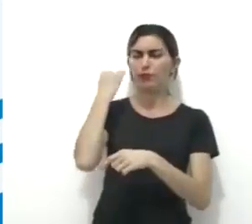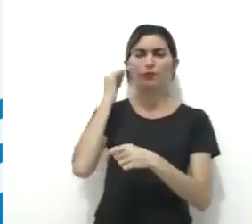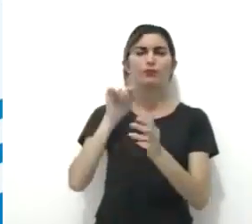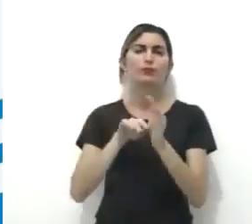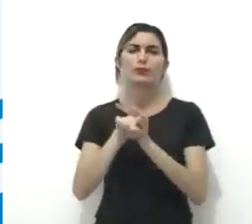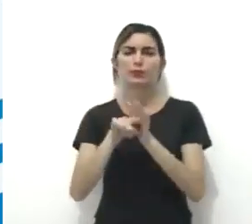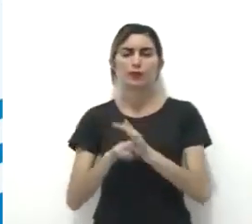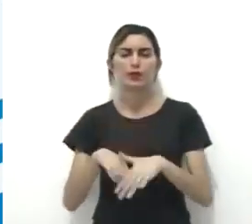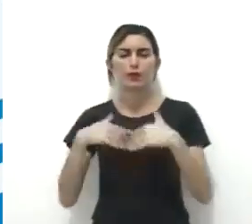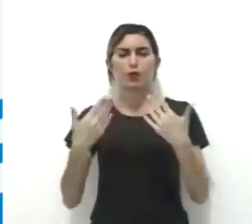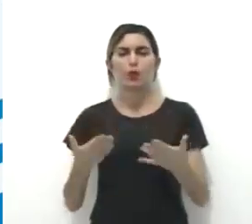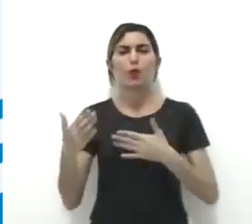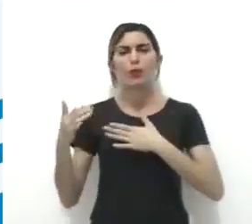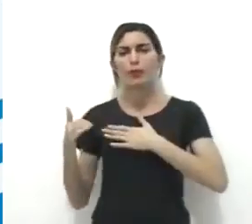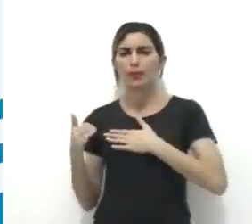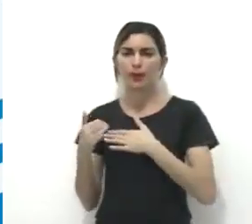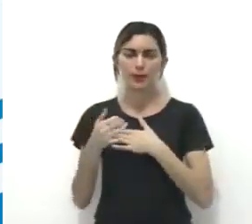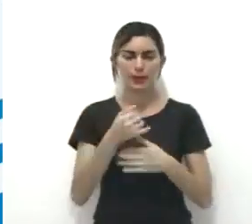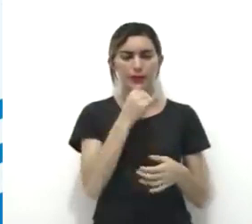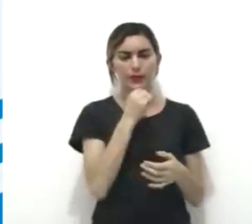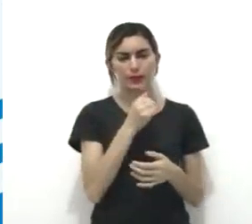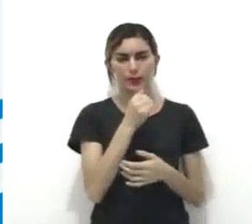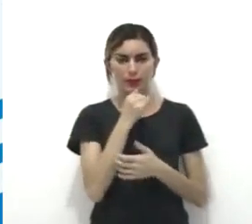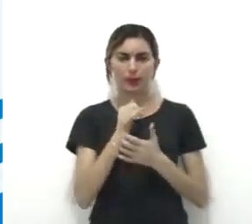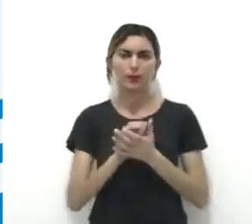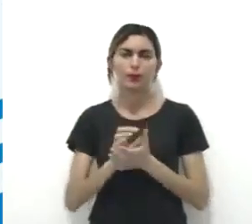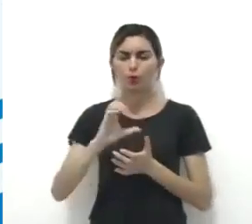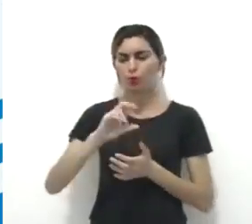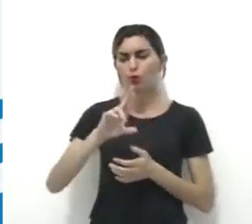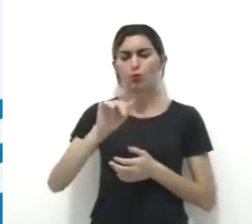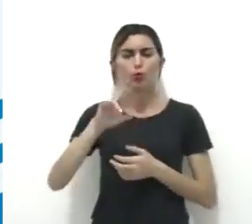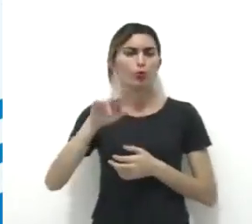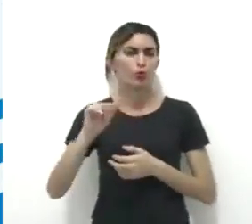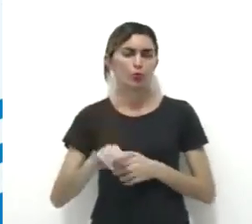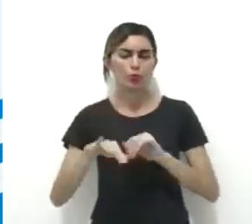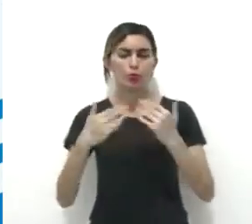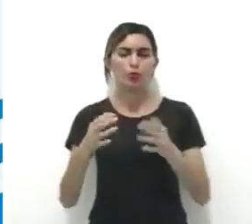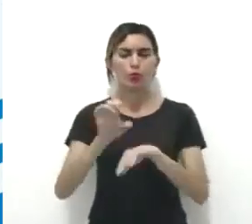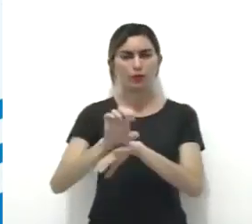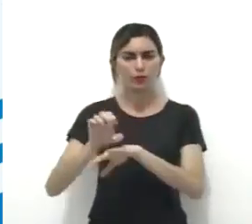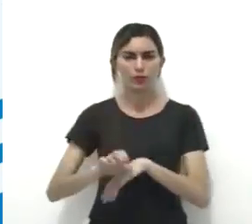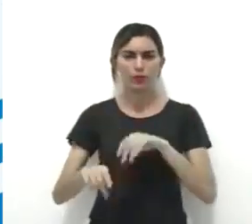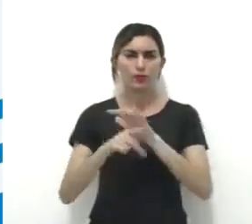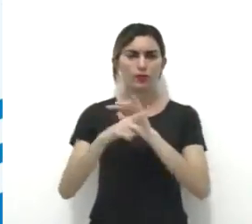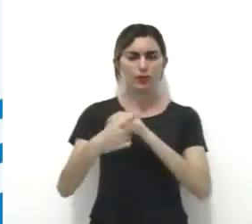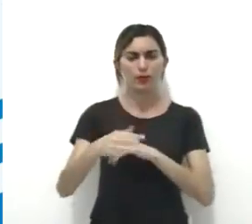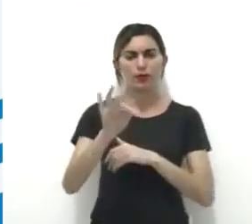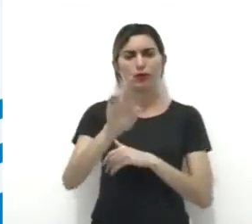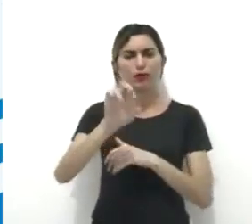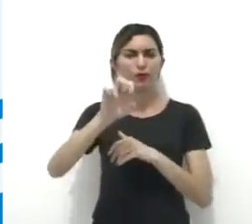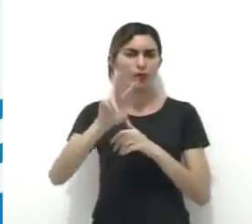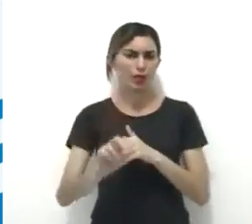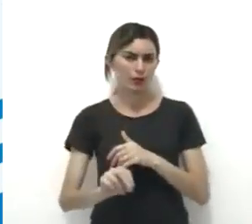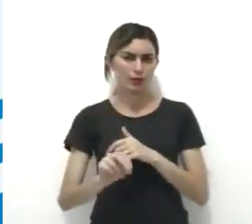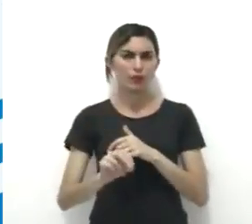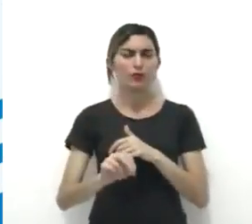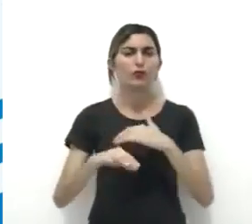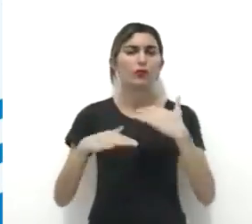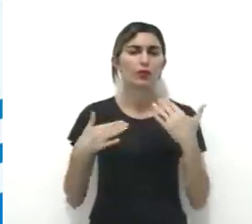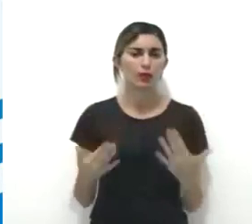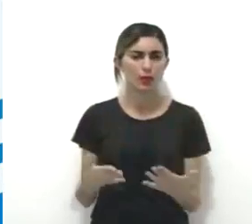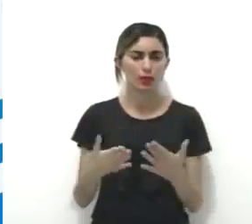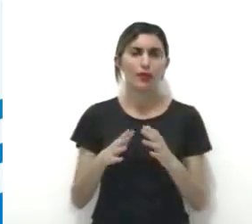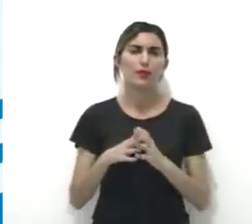atrás e verificar as danças. E, por exemplo, cururu, de qual estado pertence? O frevo, de qual